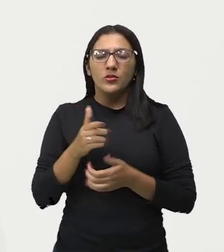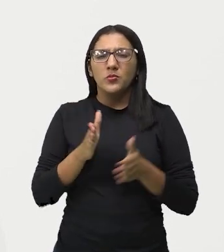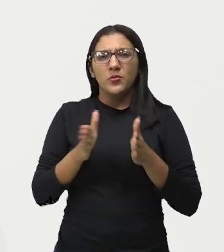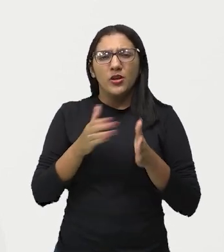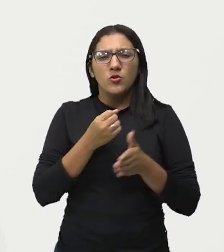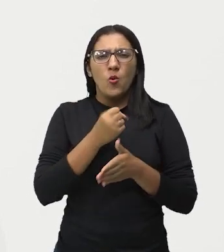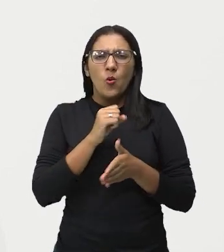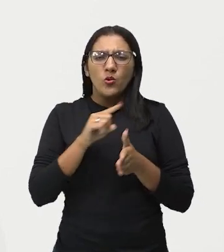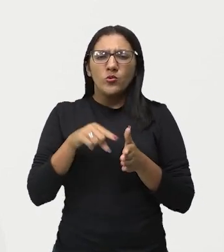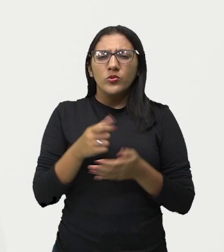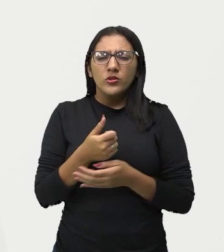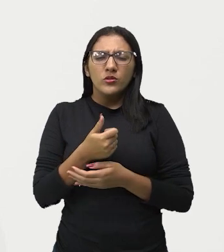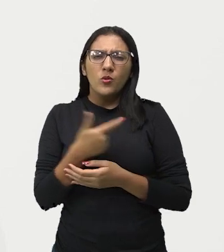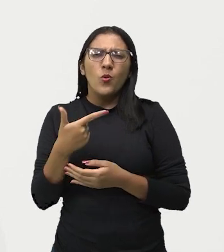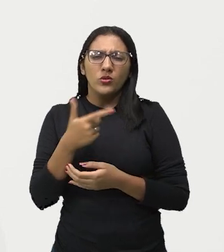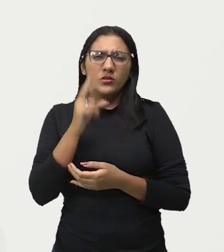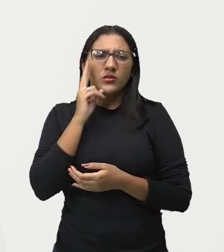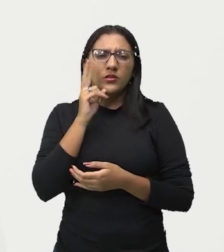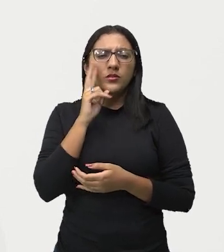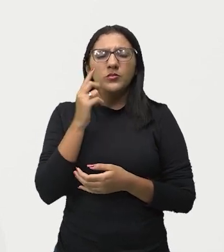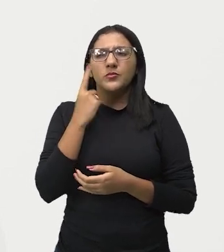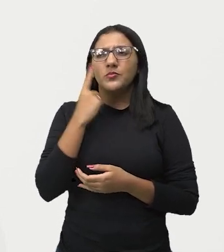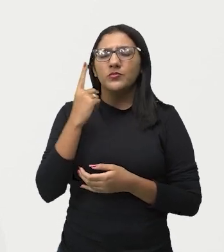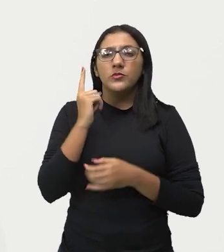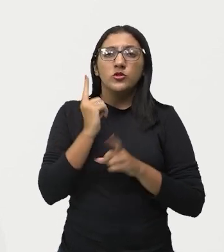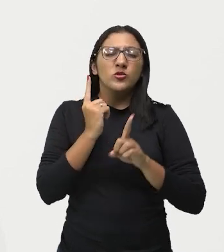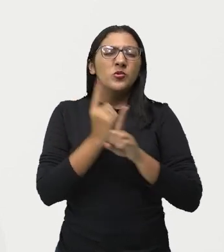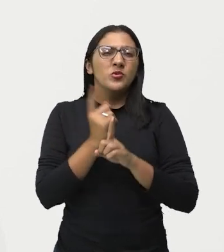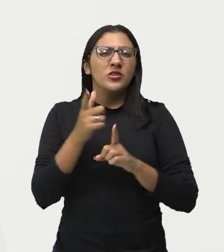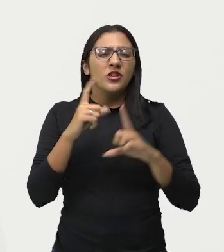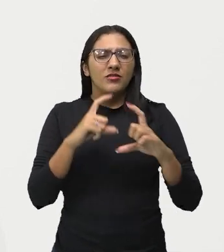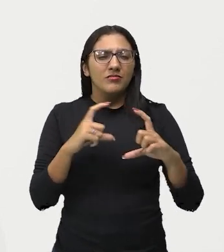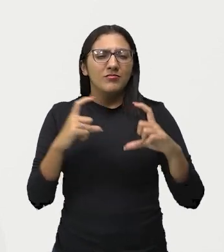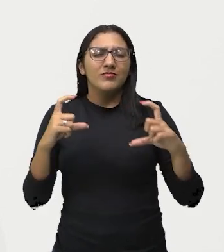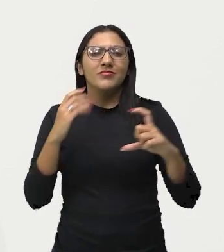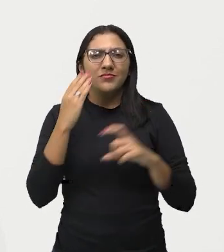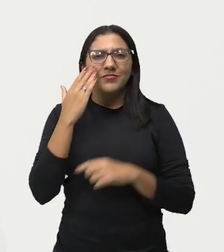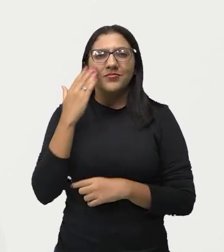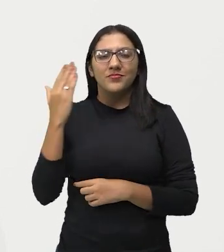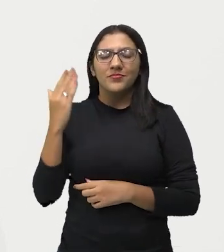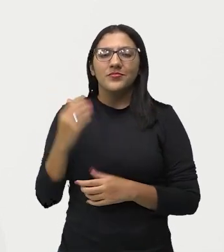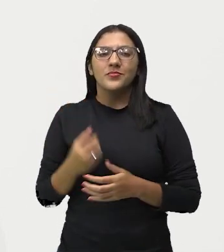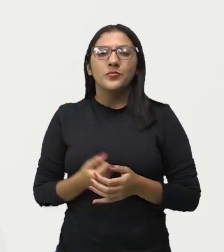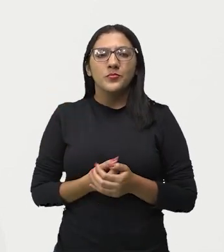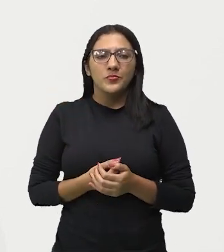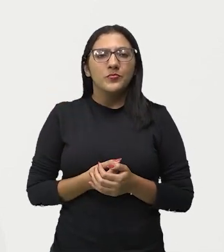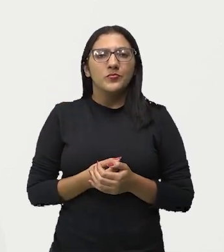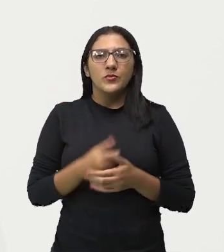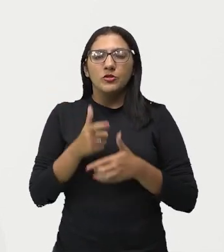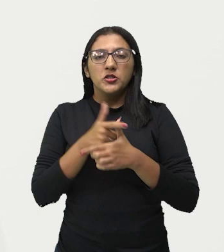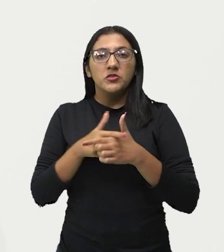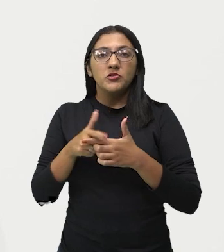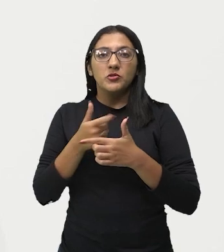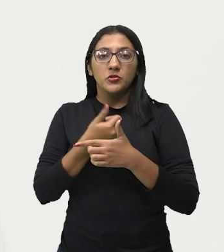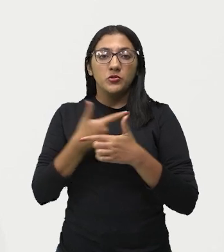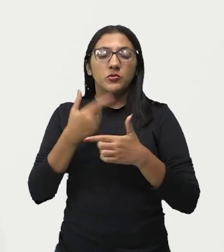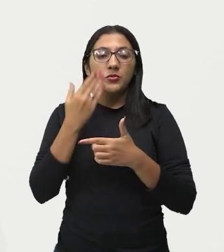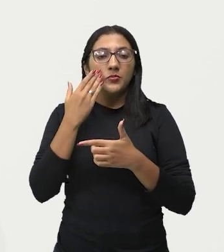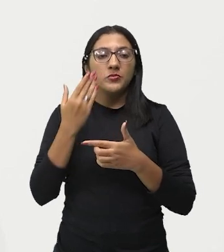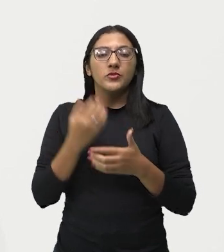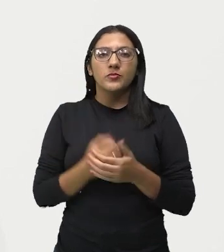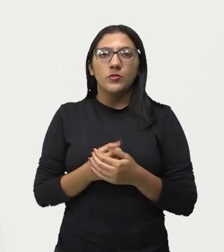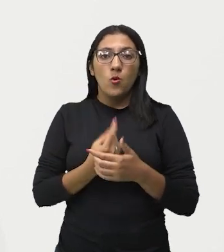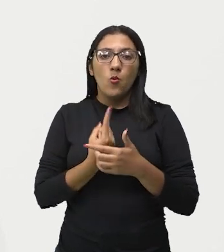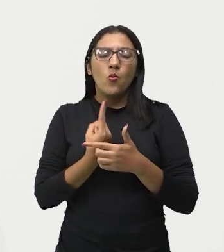8 e 12, tá legal? Tá aqui, o professor trouxe aqui indicado na cartela, né? Os divisores de 12 são